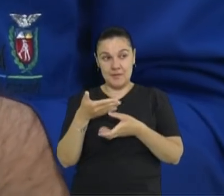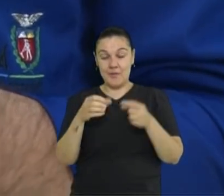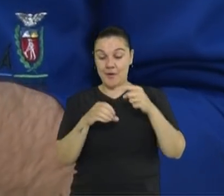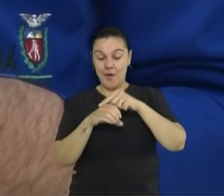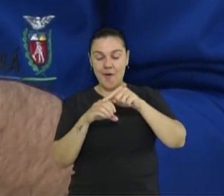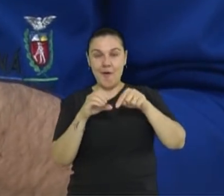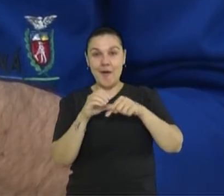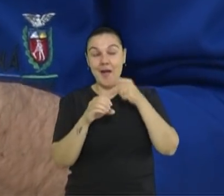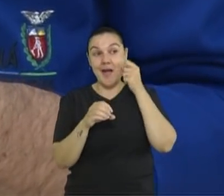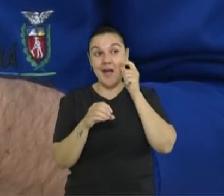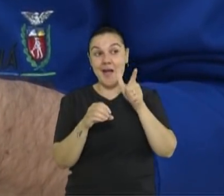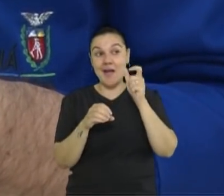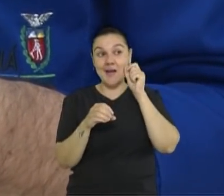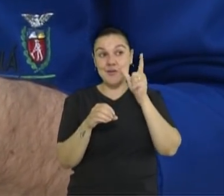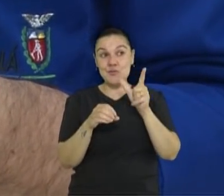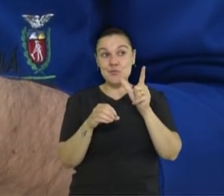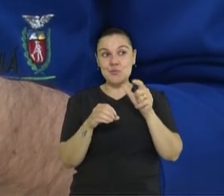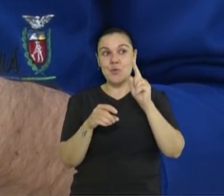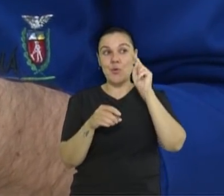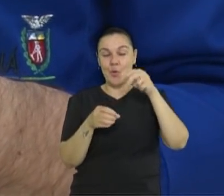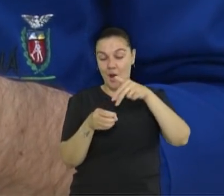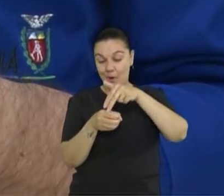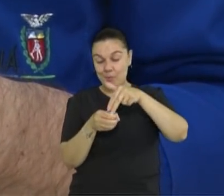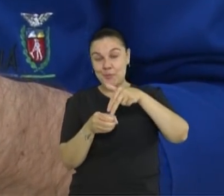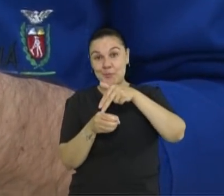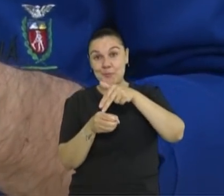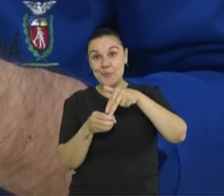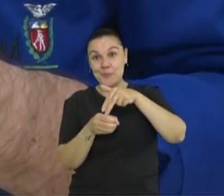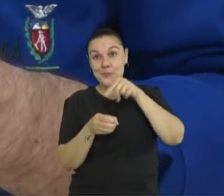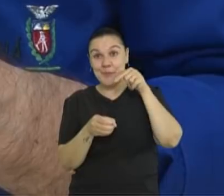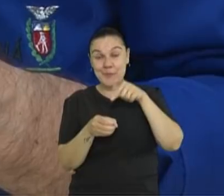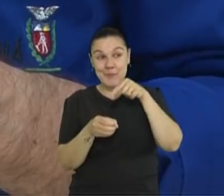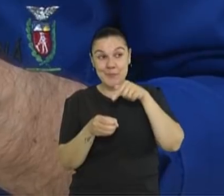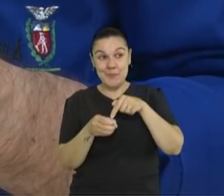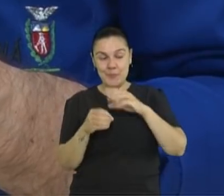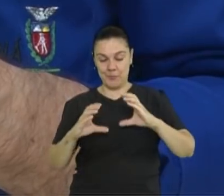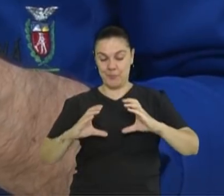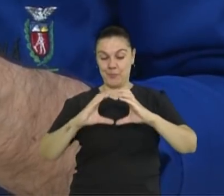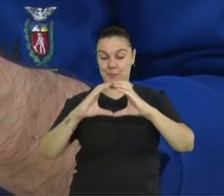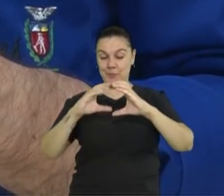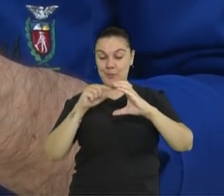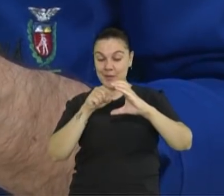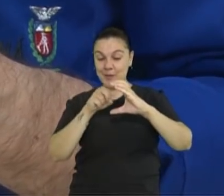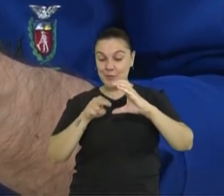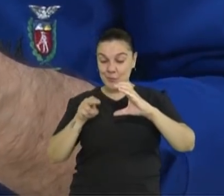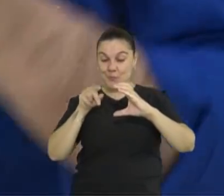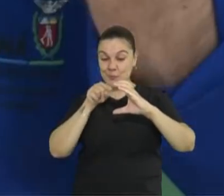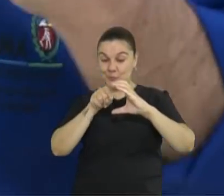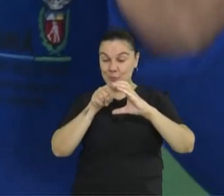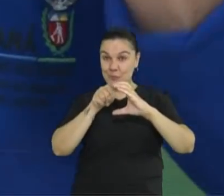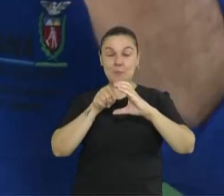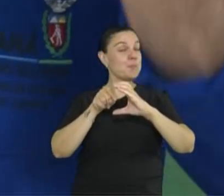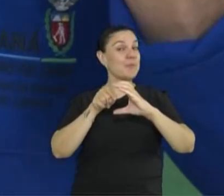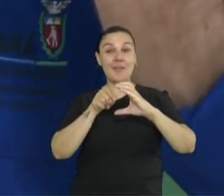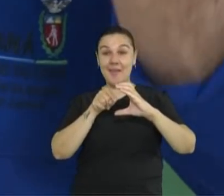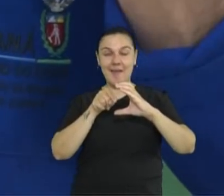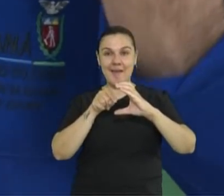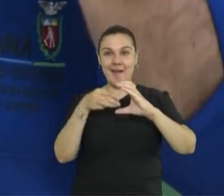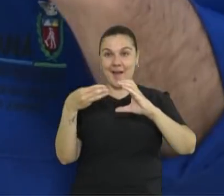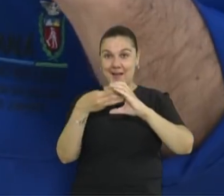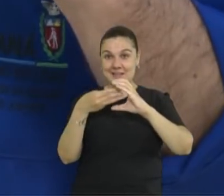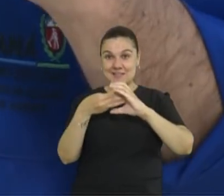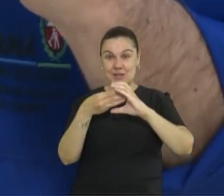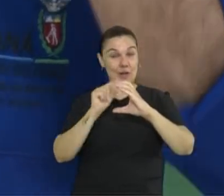em azulzinho, ó, eu tenho o núcleo. No interior do núcleo, eu tenho, quando a célula não